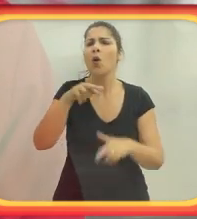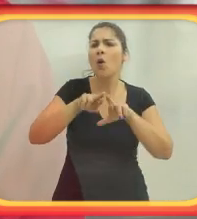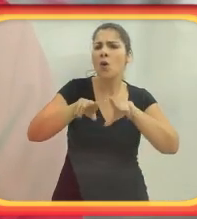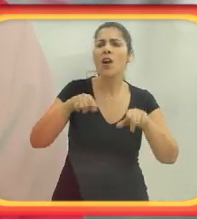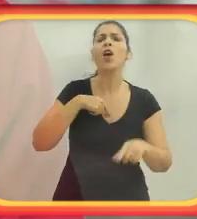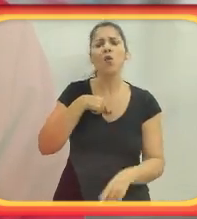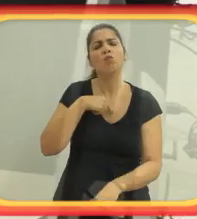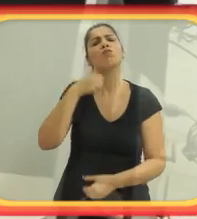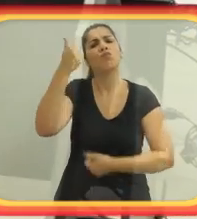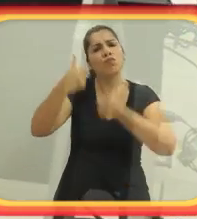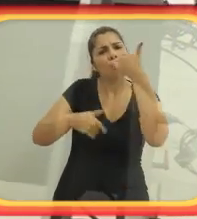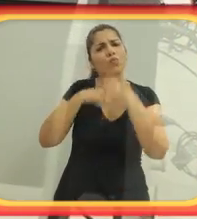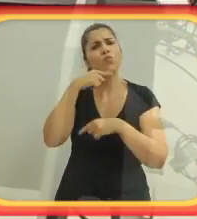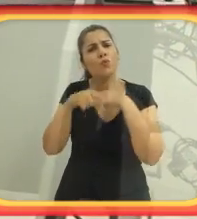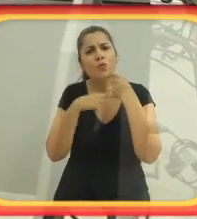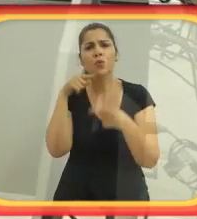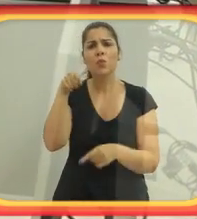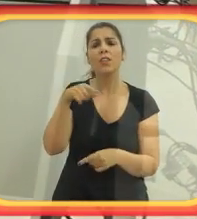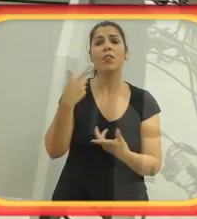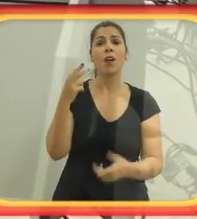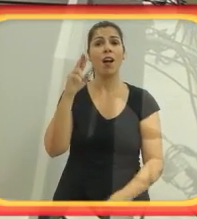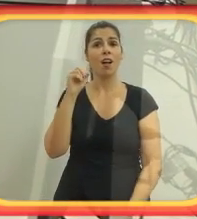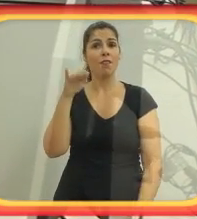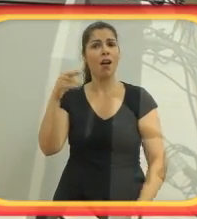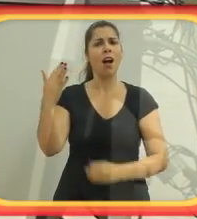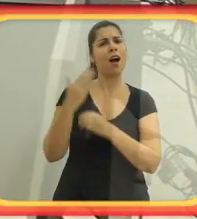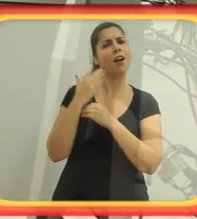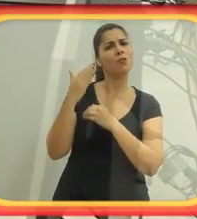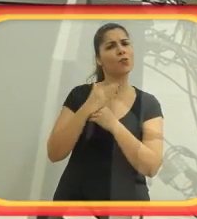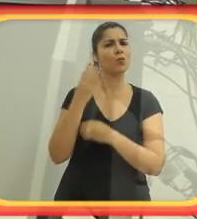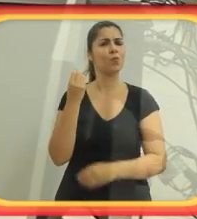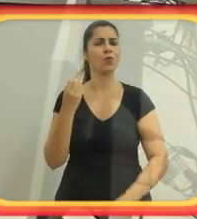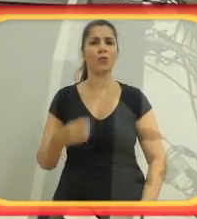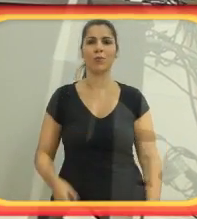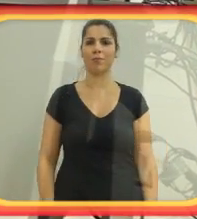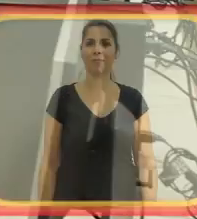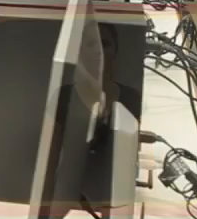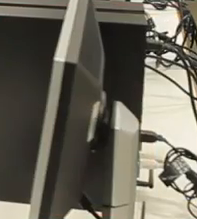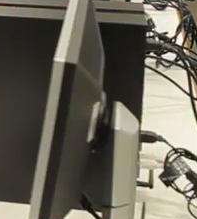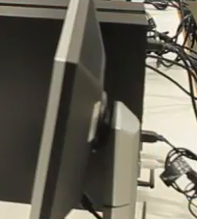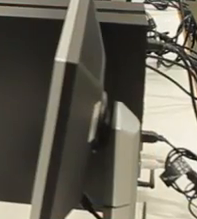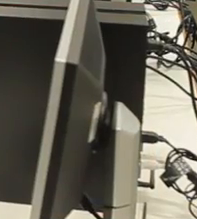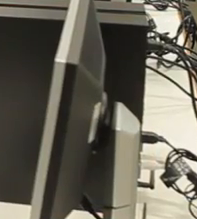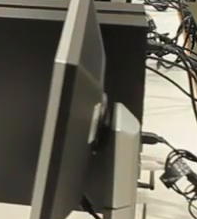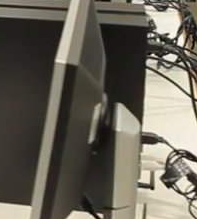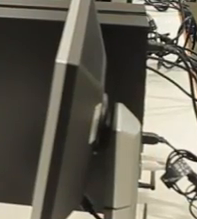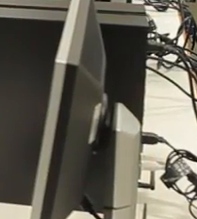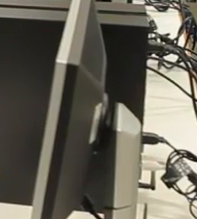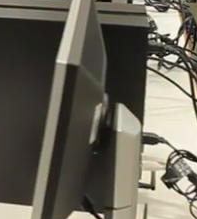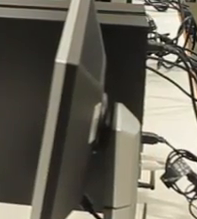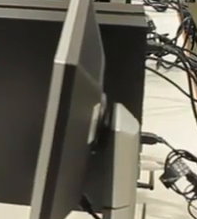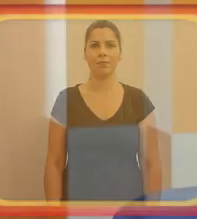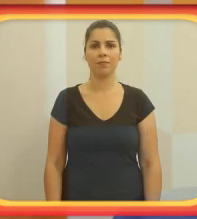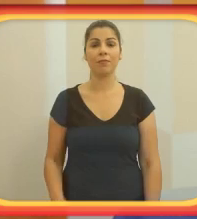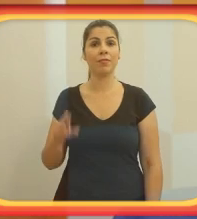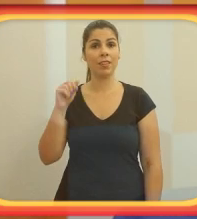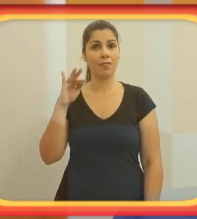Argento, ele me ajuda. Em um laboratório, Rafaela utiliza um dos computadores ao lado de Eliel. O professor Rafael se aproxima e